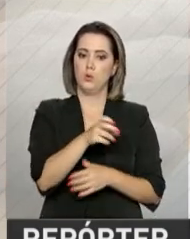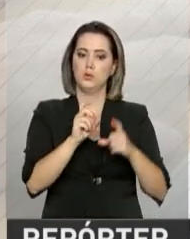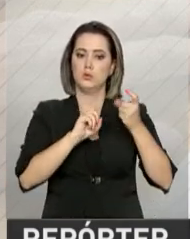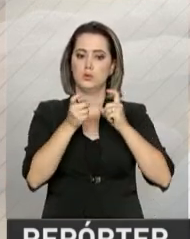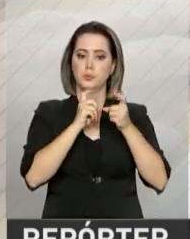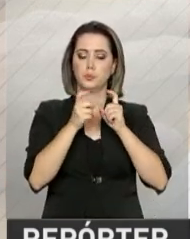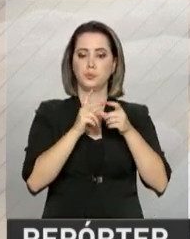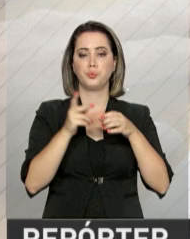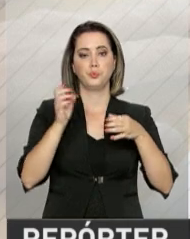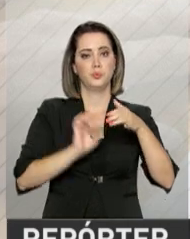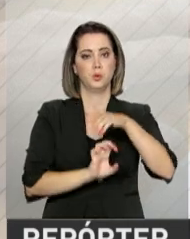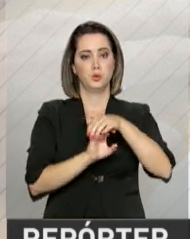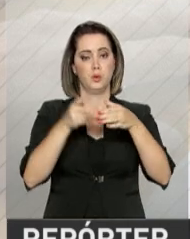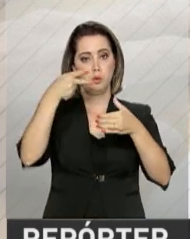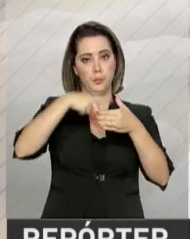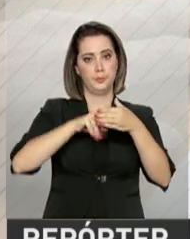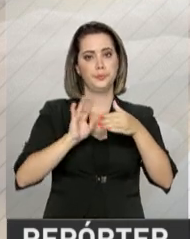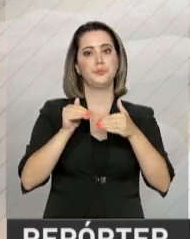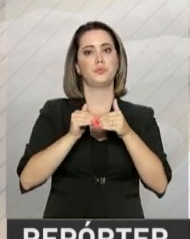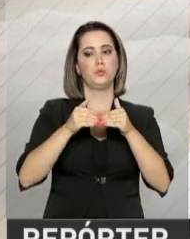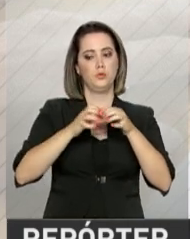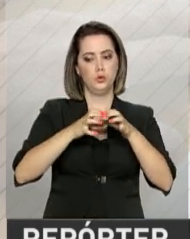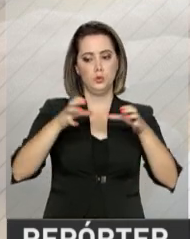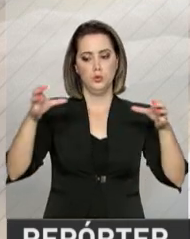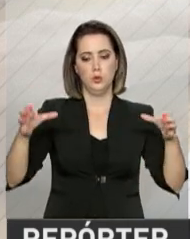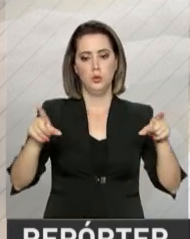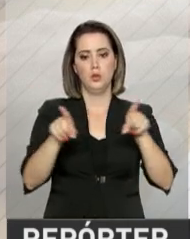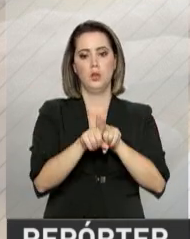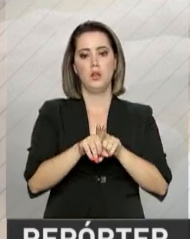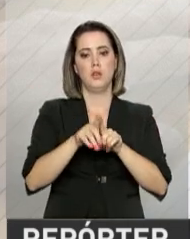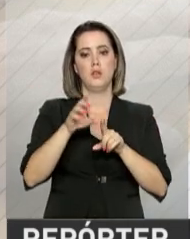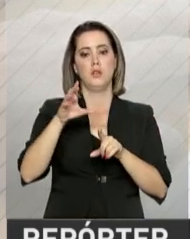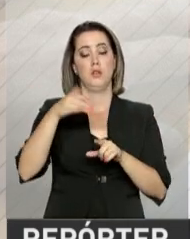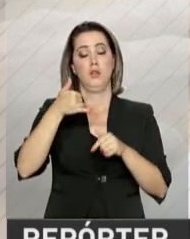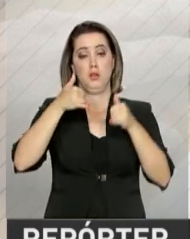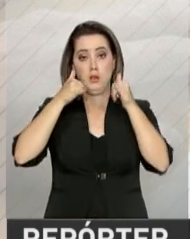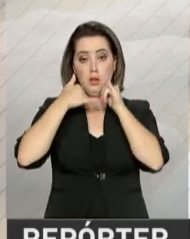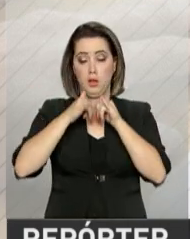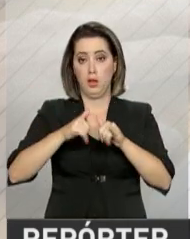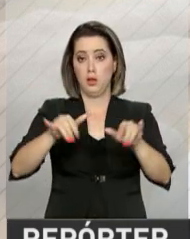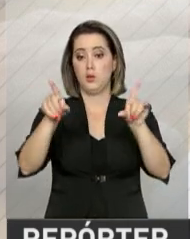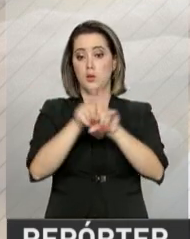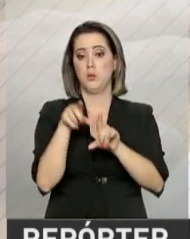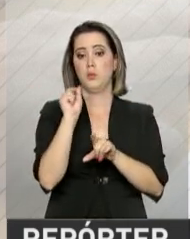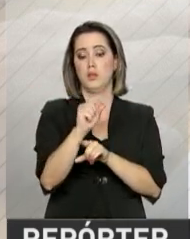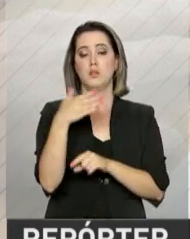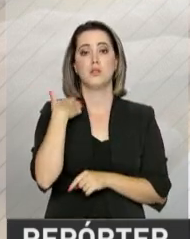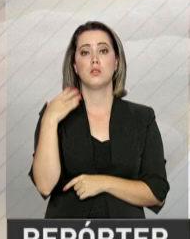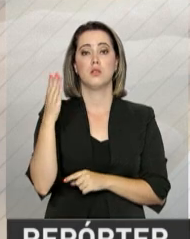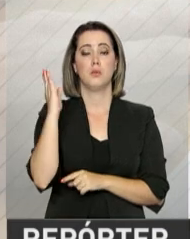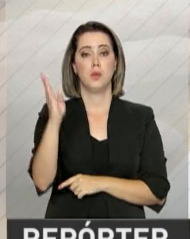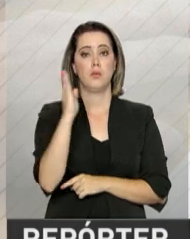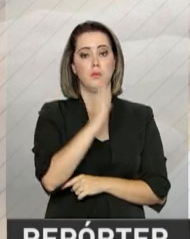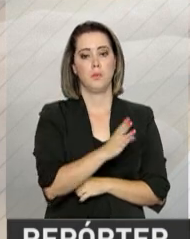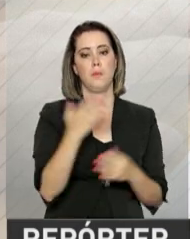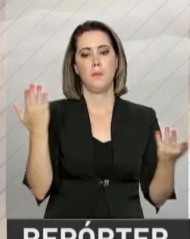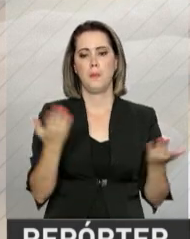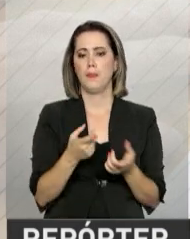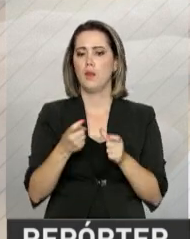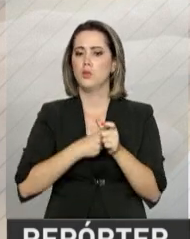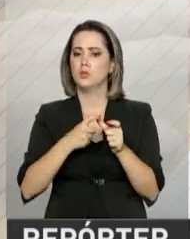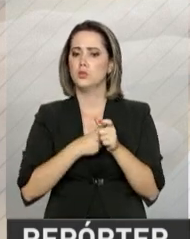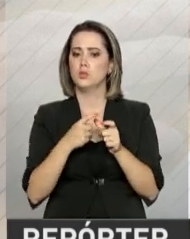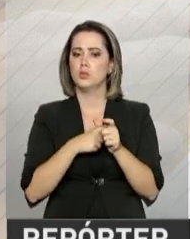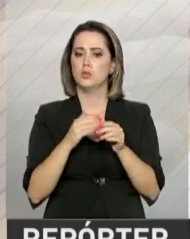estatal do país seguida pela eletrobrás eo banco do brasil de acordo com balanço divulgado pelo ministério do planejamento o endividamento